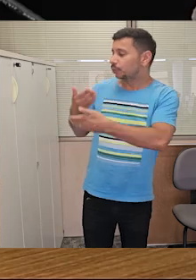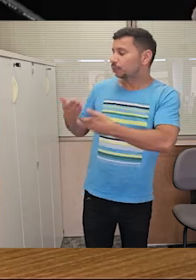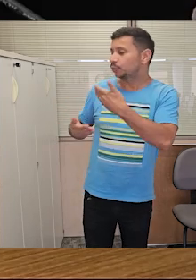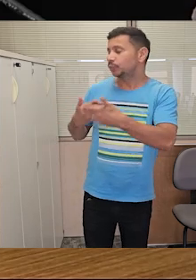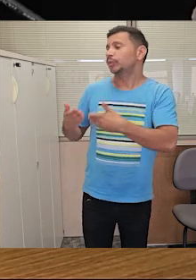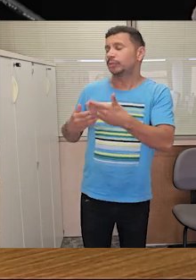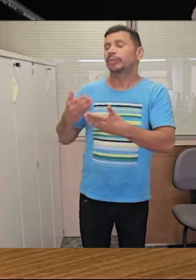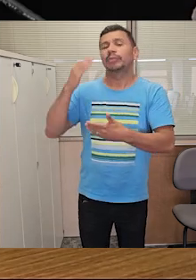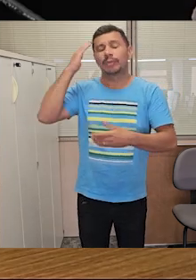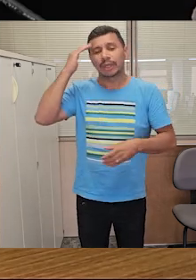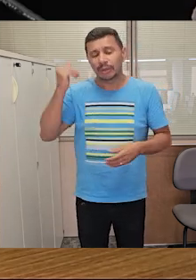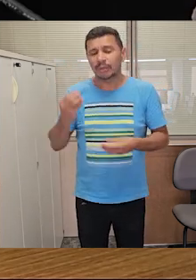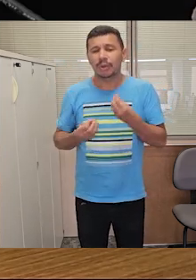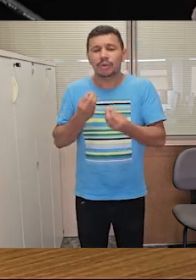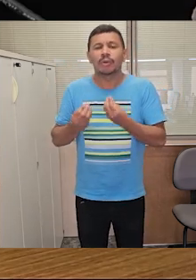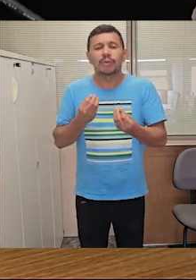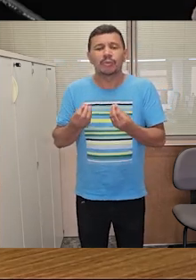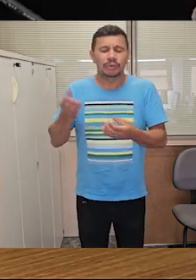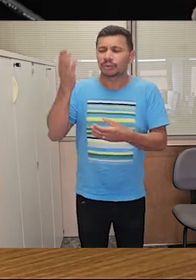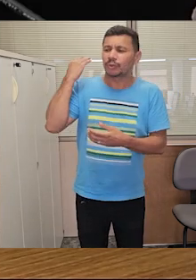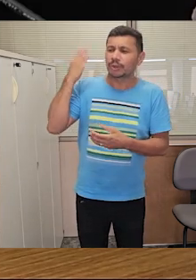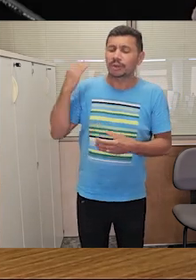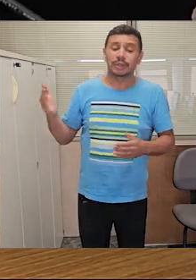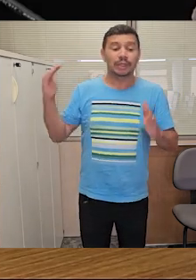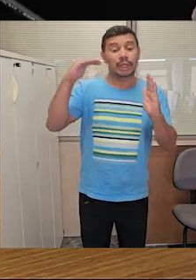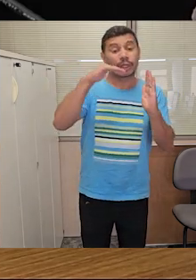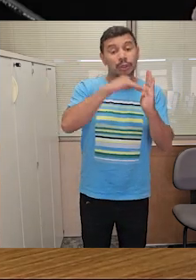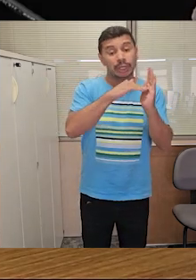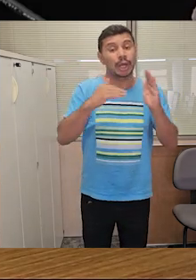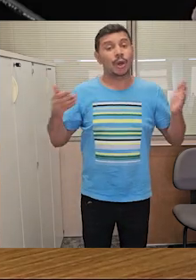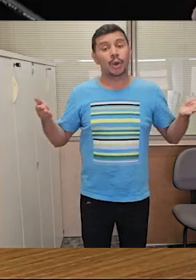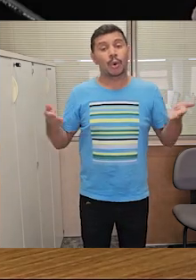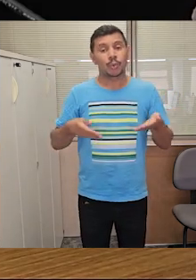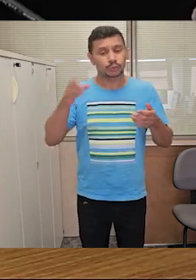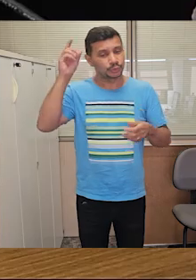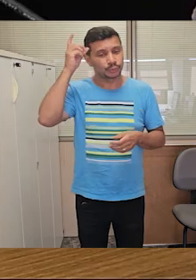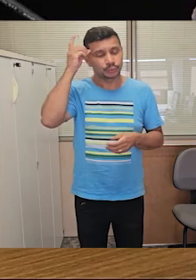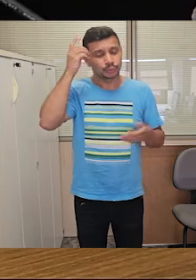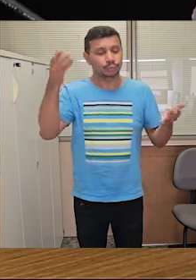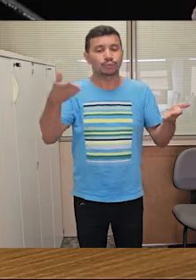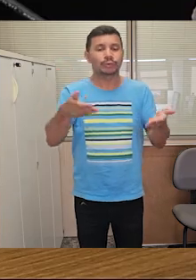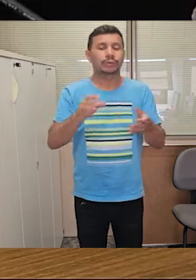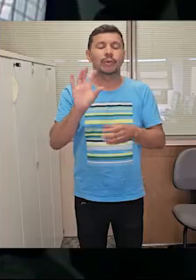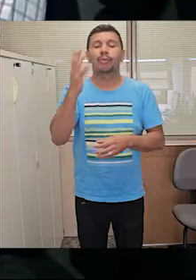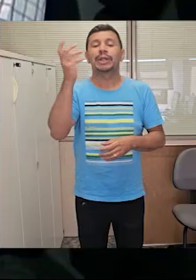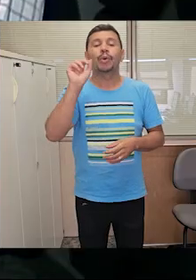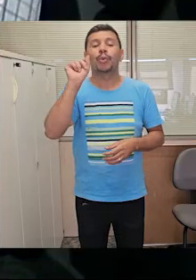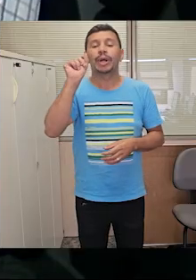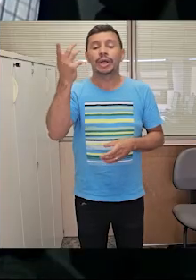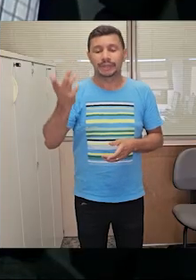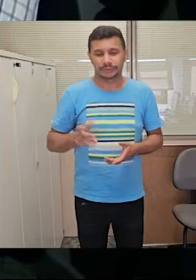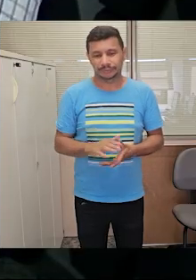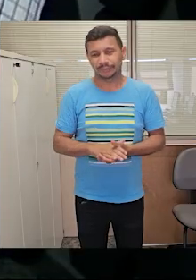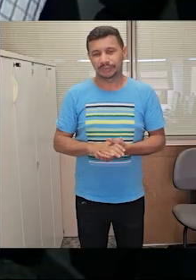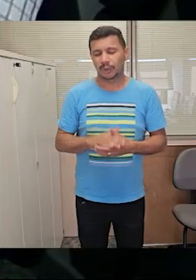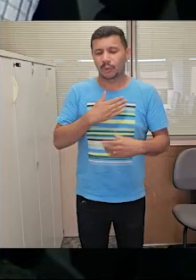foi aquela época e o que tem daquela época para hoje, né? Nos dias de hoje, o que está acontecendo. Prazer em